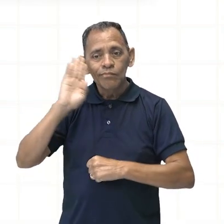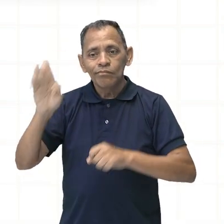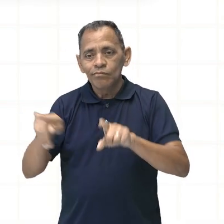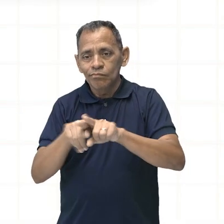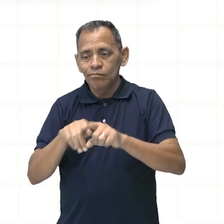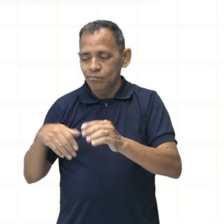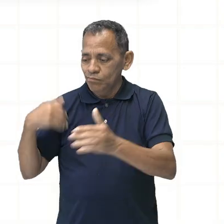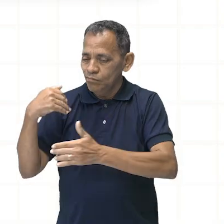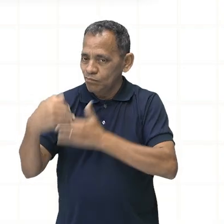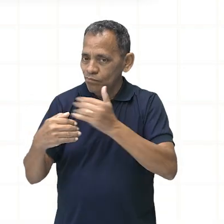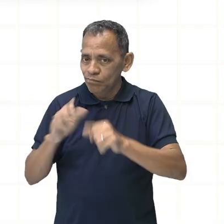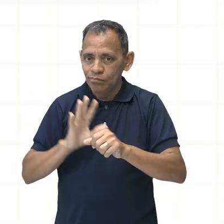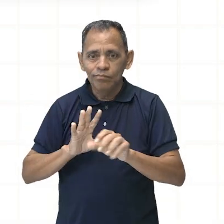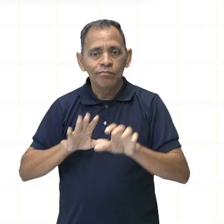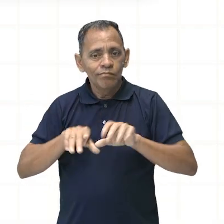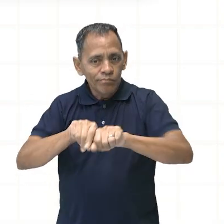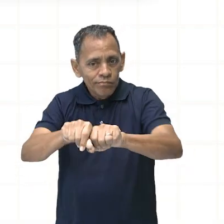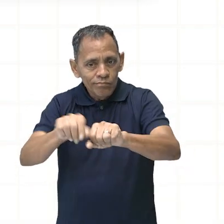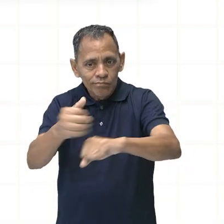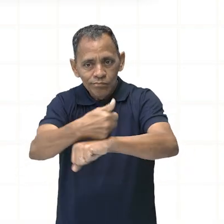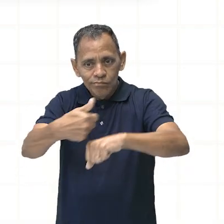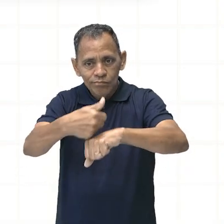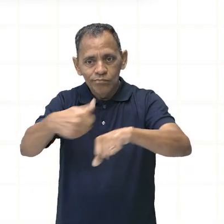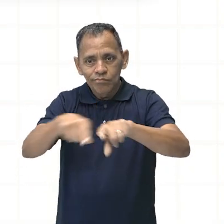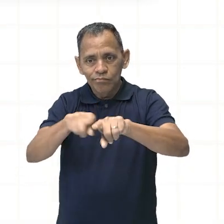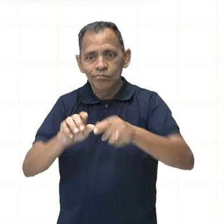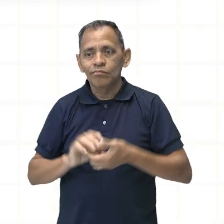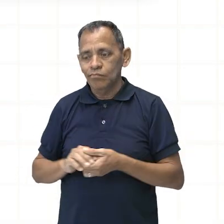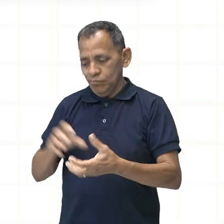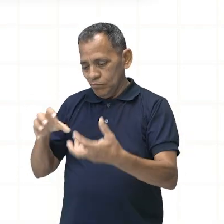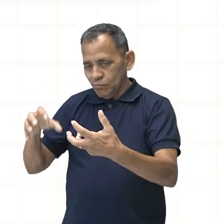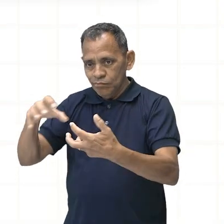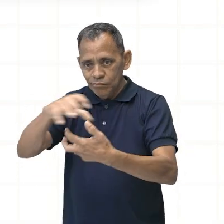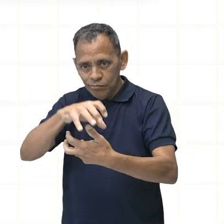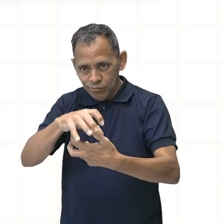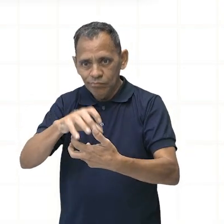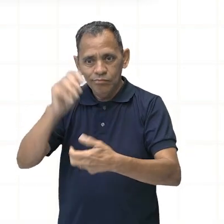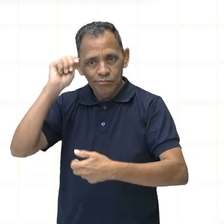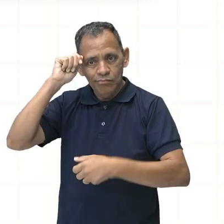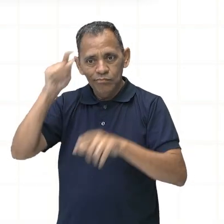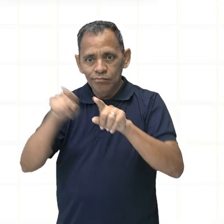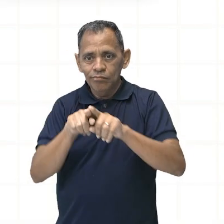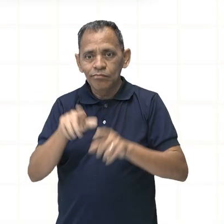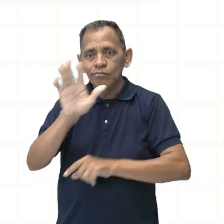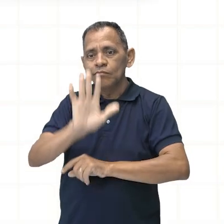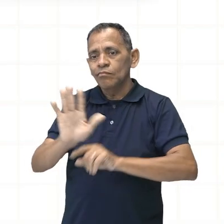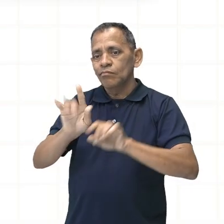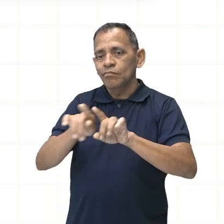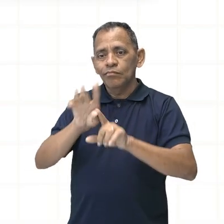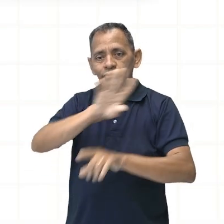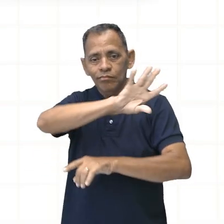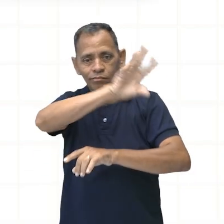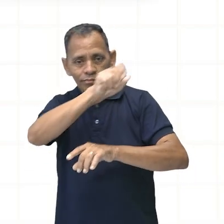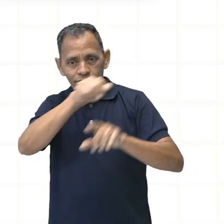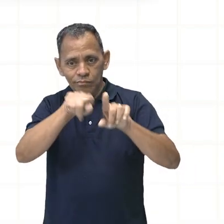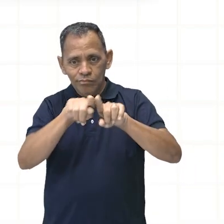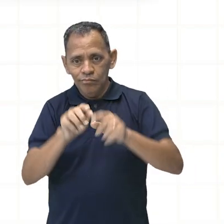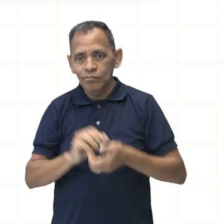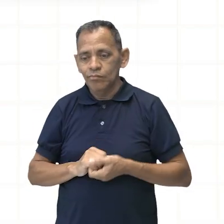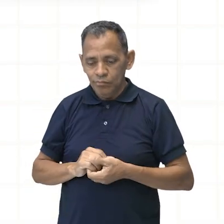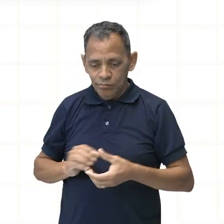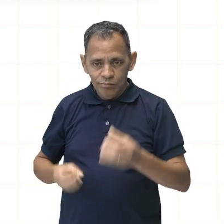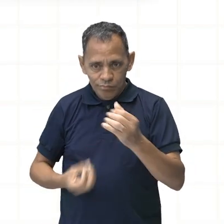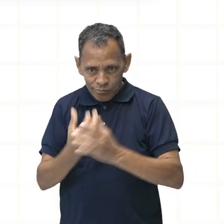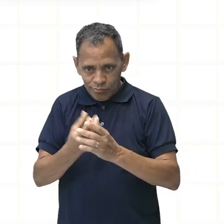desse processo de colonização do continente africano de uma forma geral, né? Então, os europeus colocaram ali pessoas, grupos